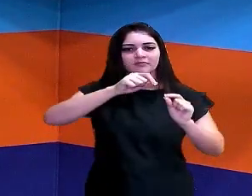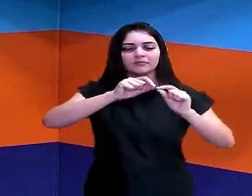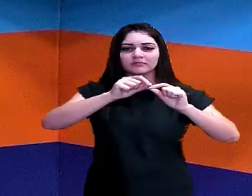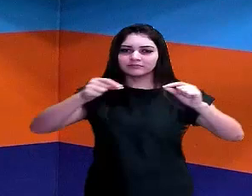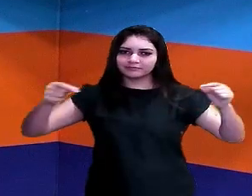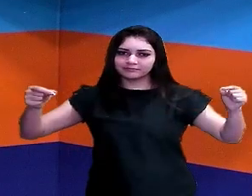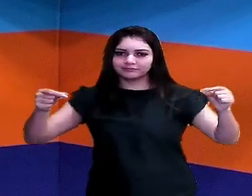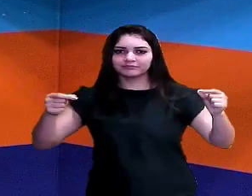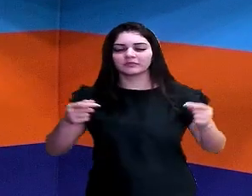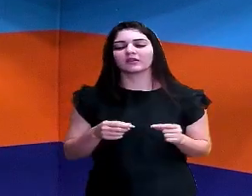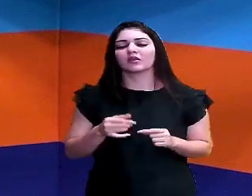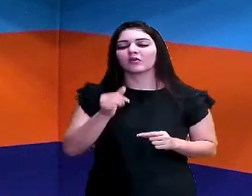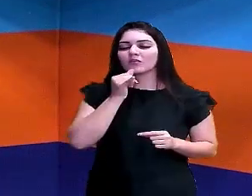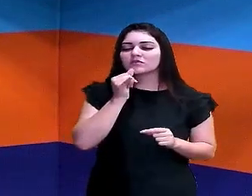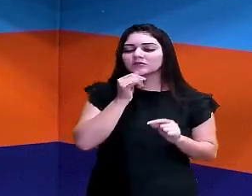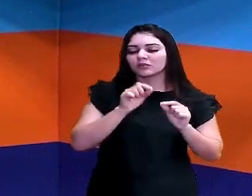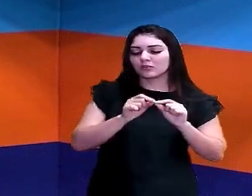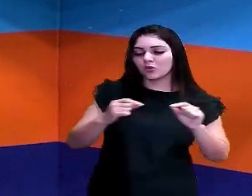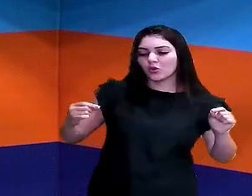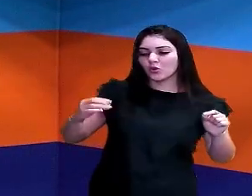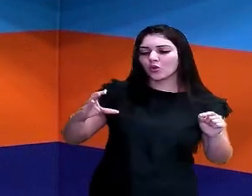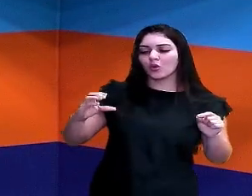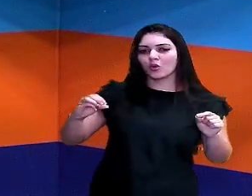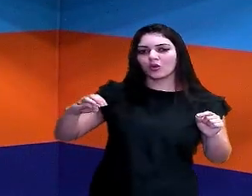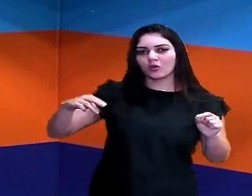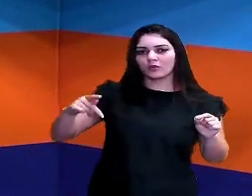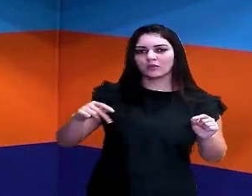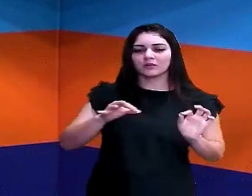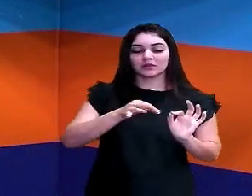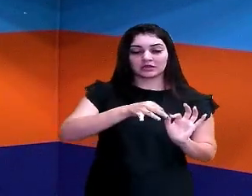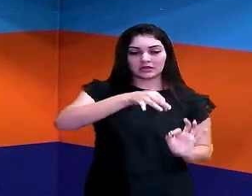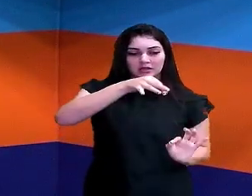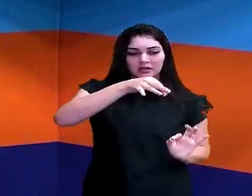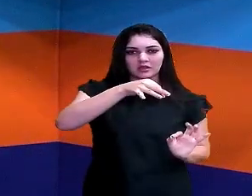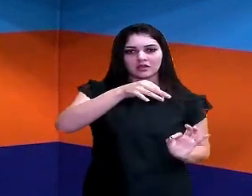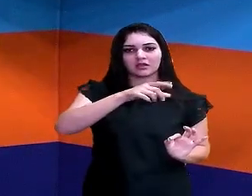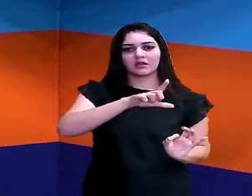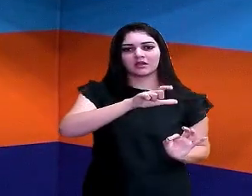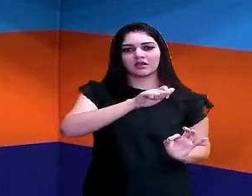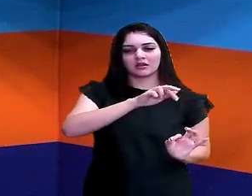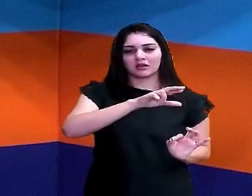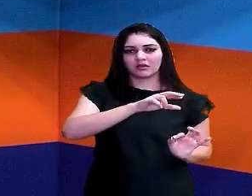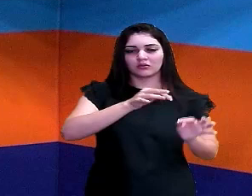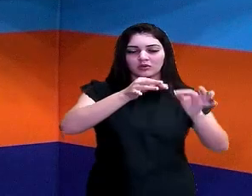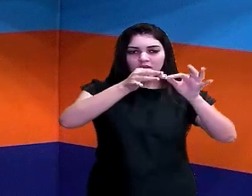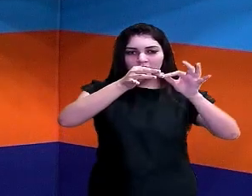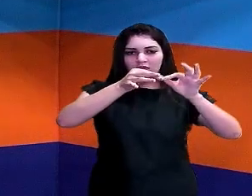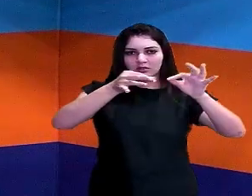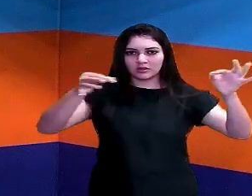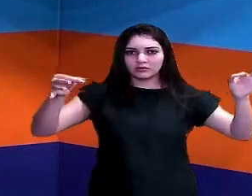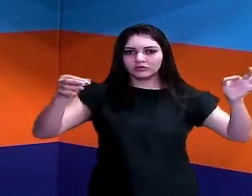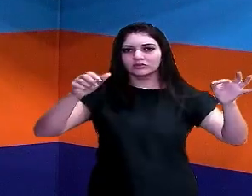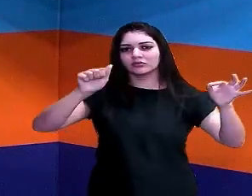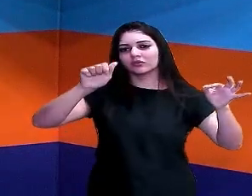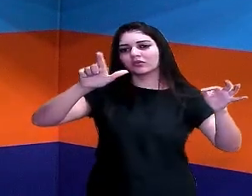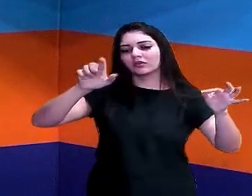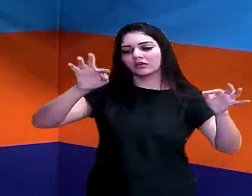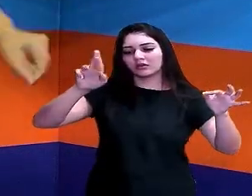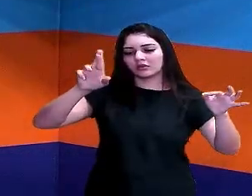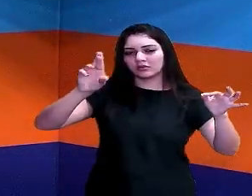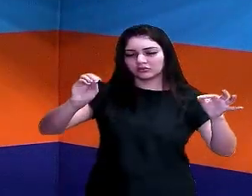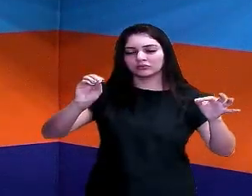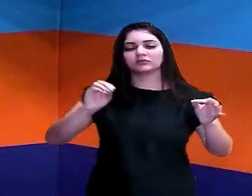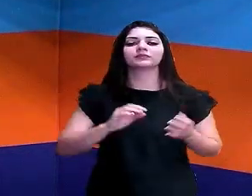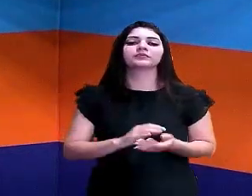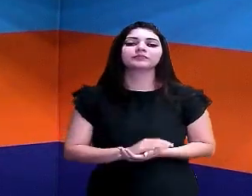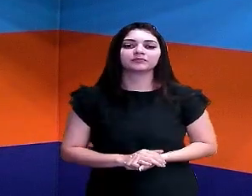Ó, comprimento, largura e altura. Comprimento, largura